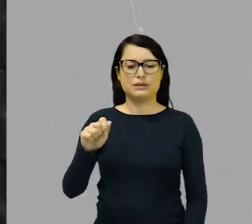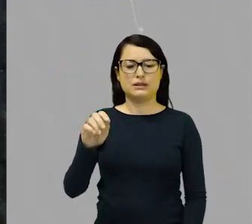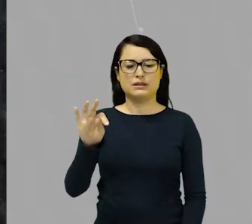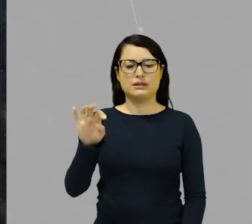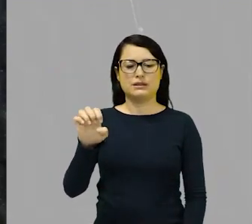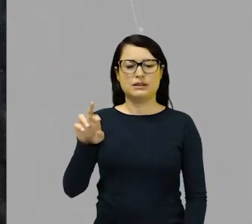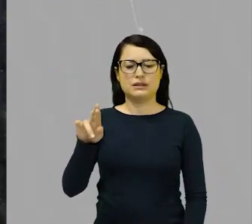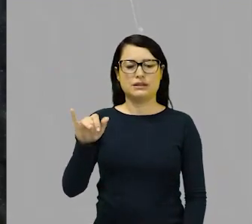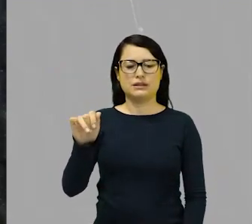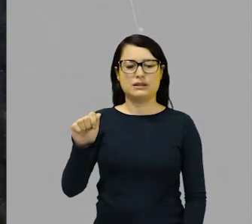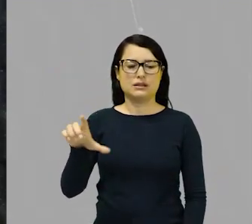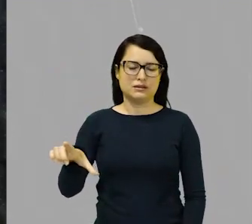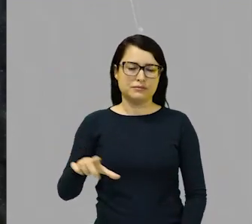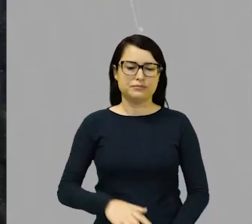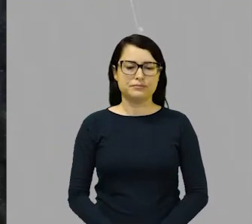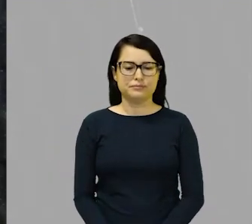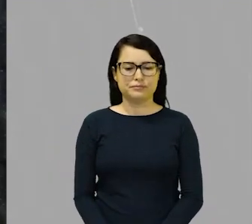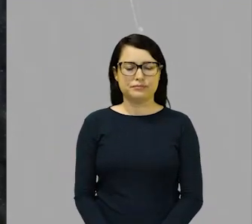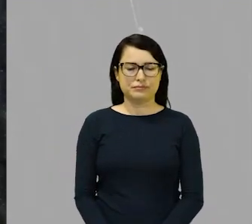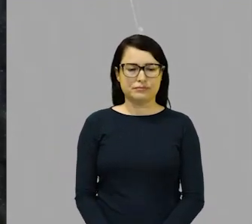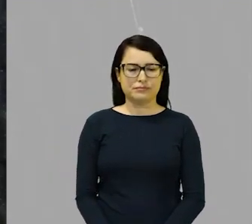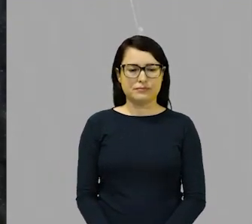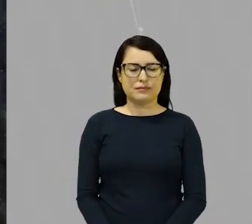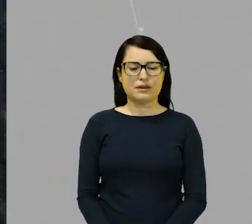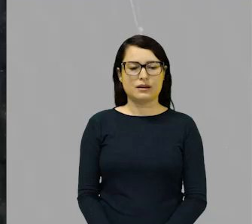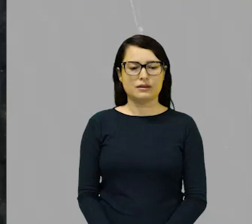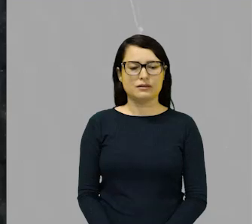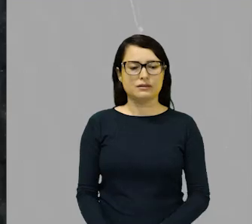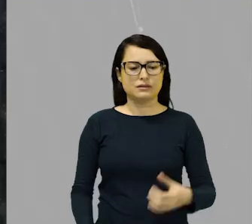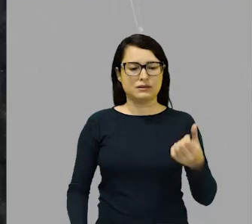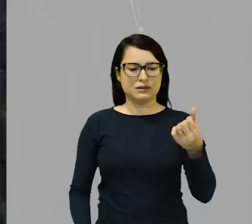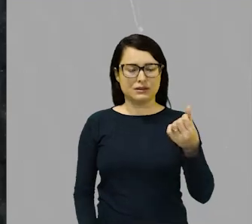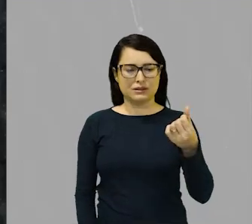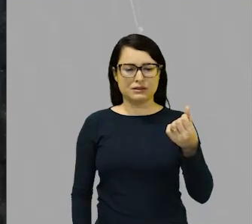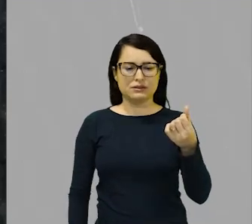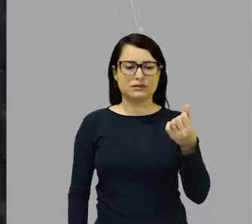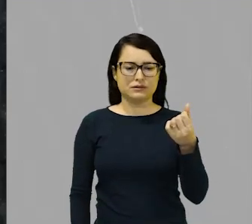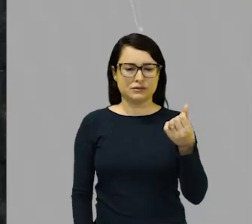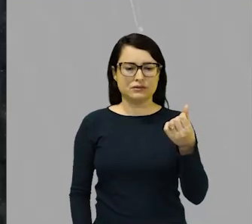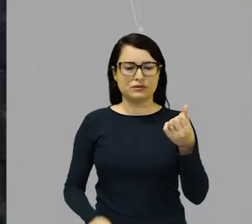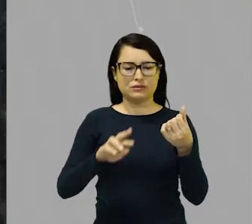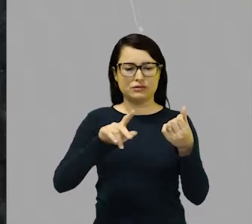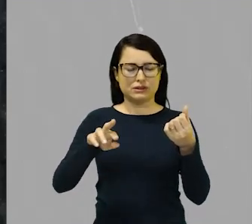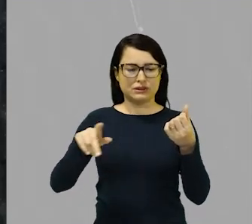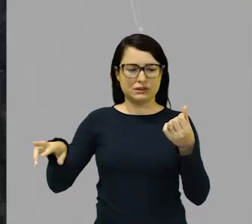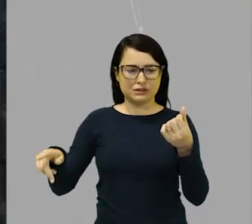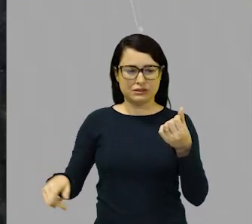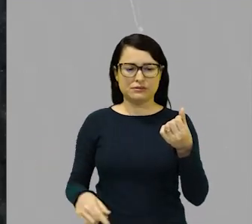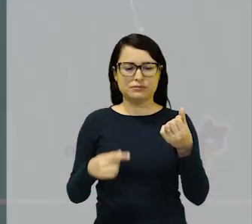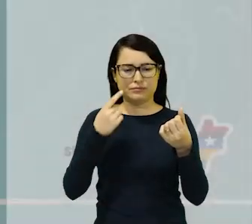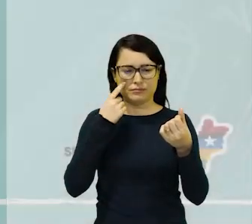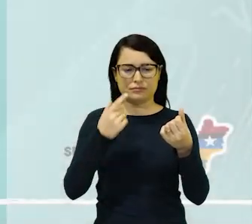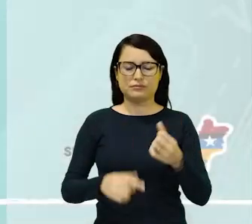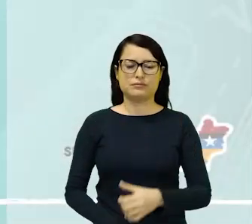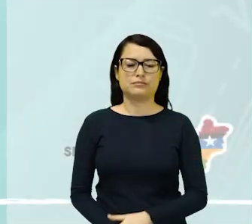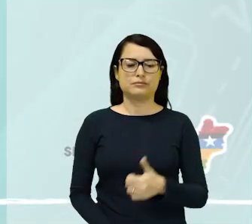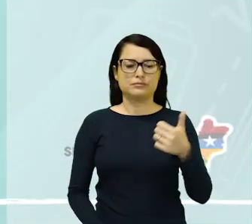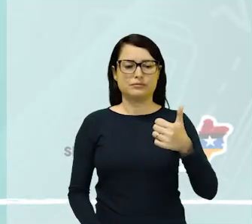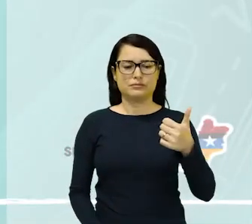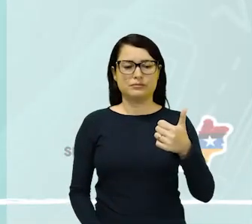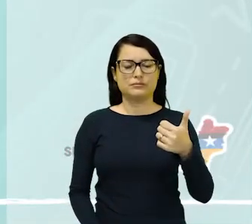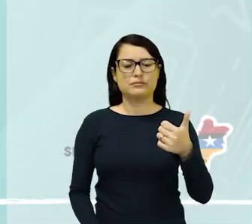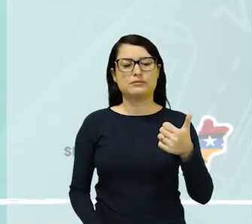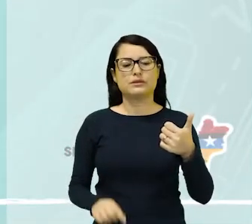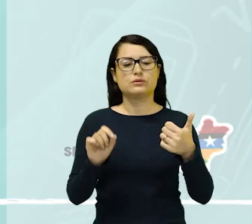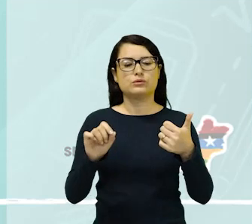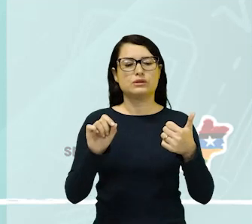atenção. Vamos tratar a aula em 6 tópicos. A gente dividiu a aula em 6 tópicos diferentes. Acompanha aqui, ó. Primeiro tópico, a